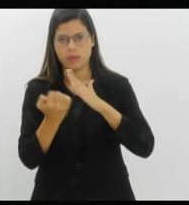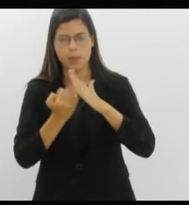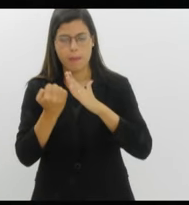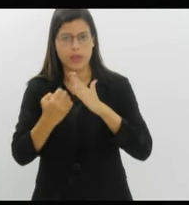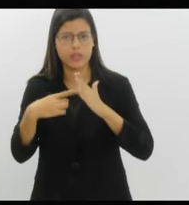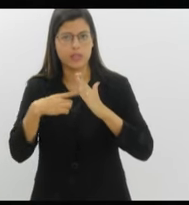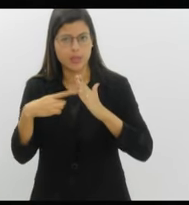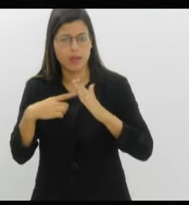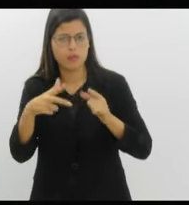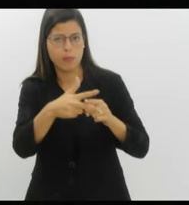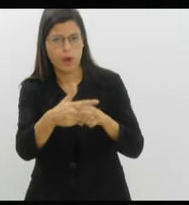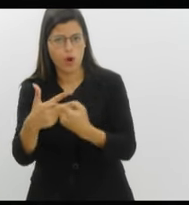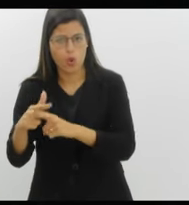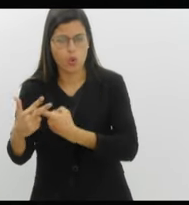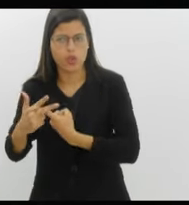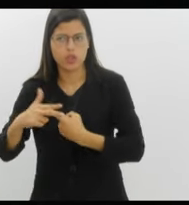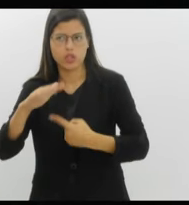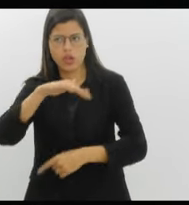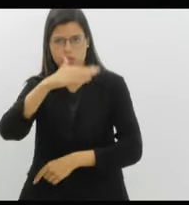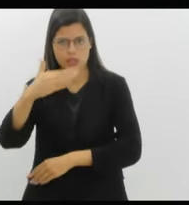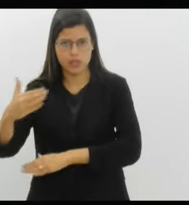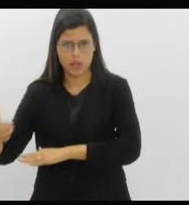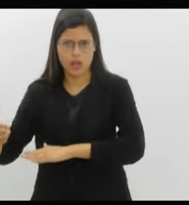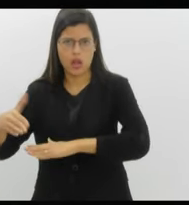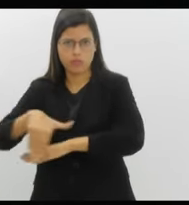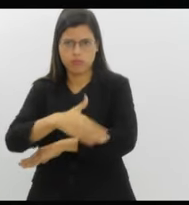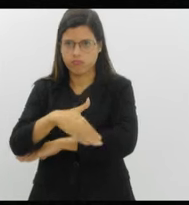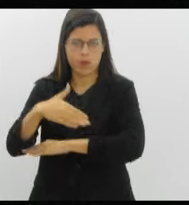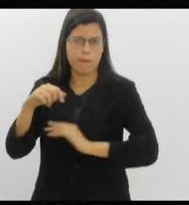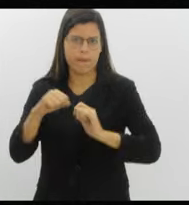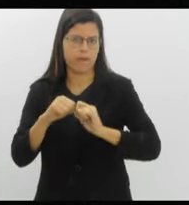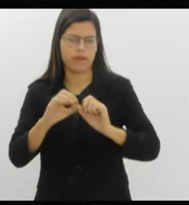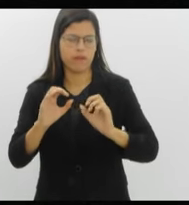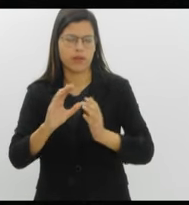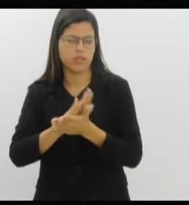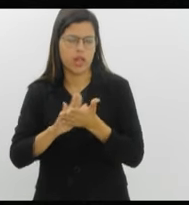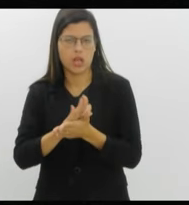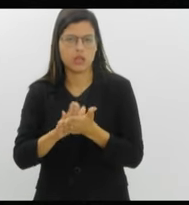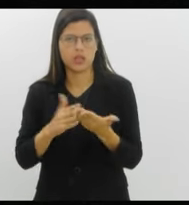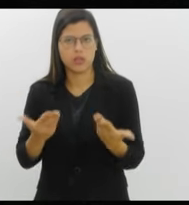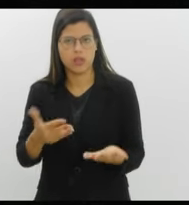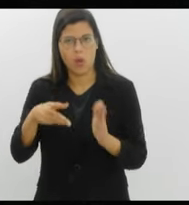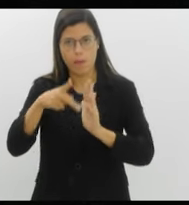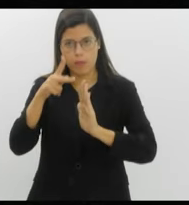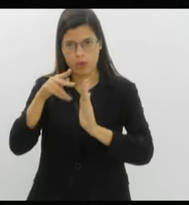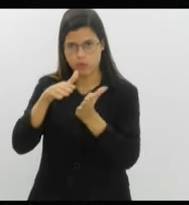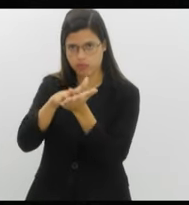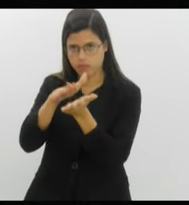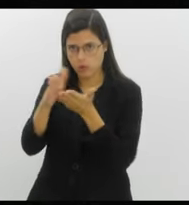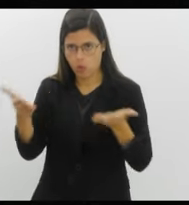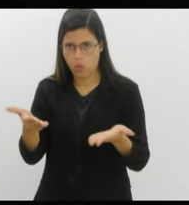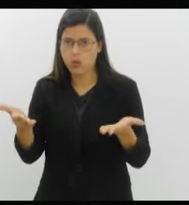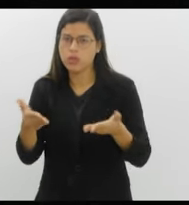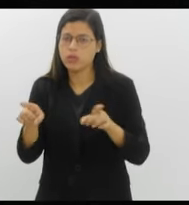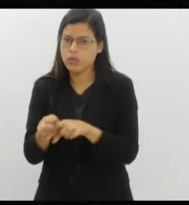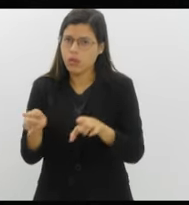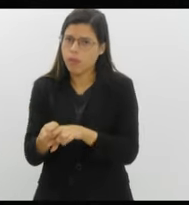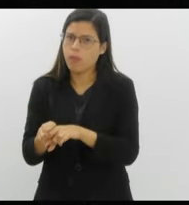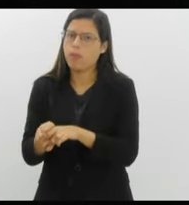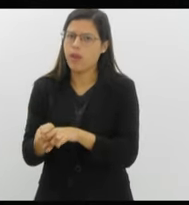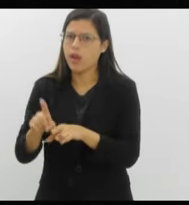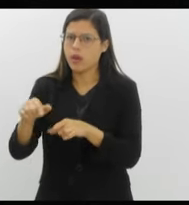subida da serra e não fez. Então, a portaria publicada hoje é fruto também da luta de vocês que assinaram o